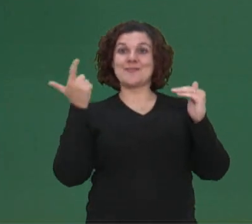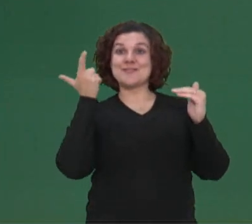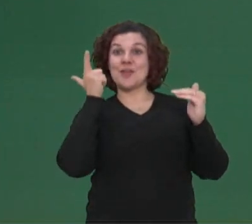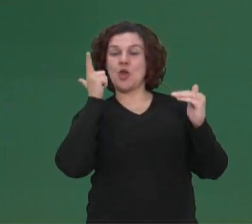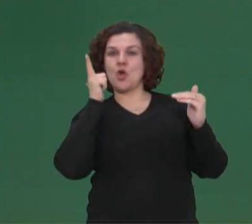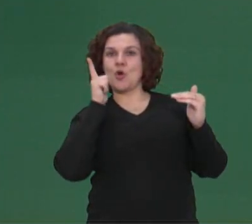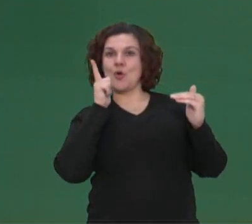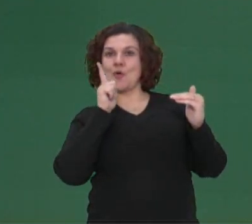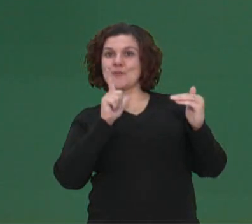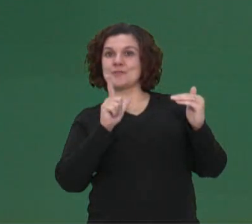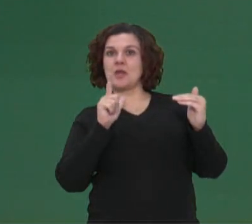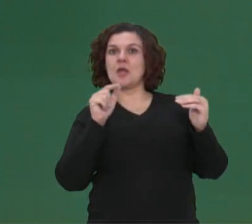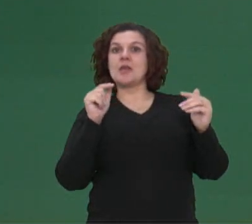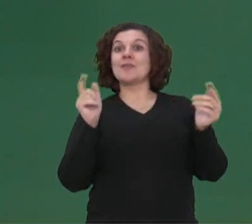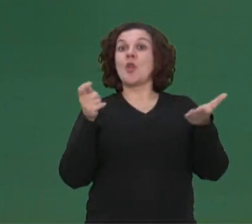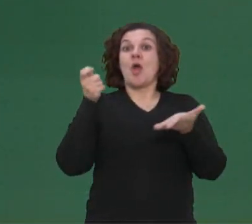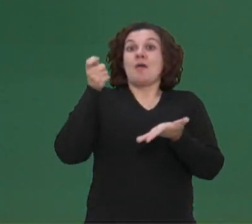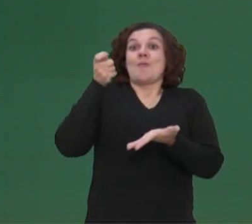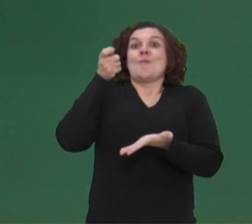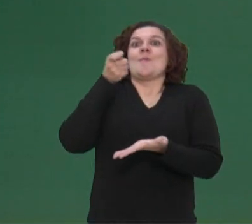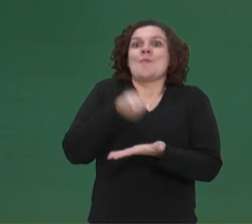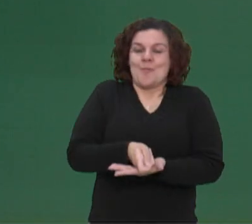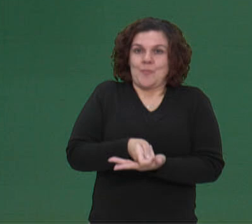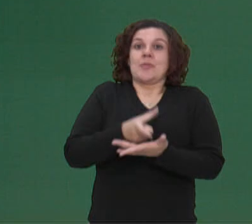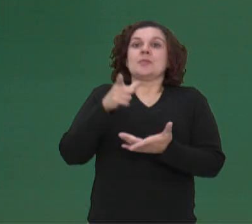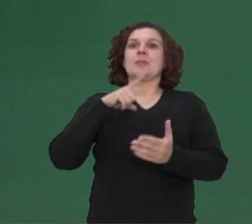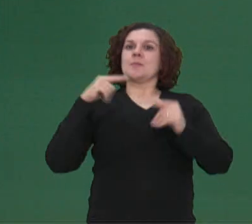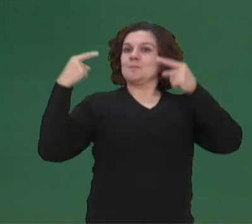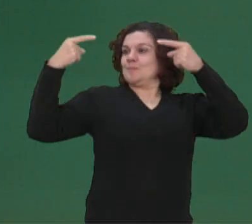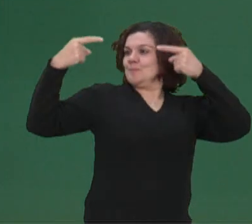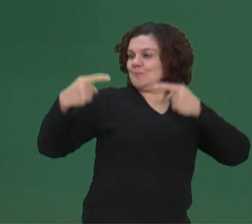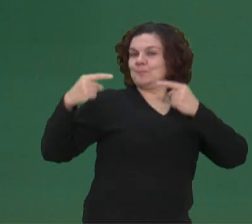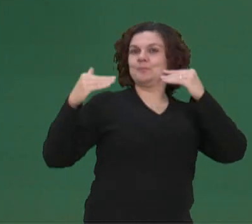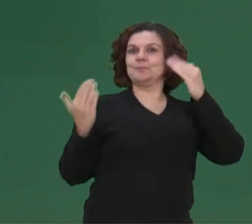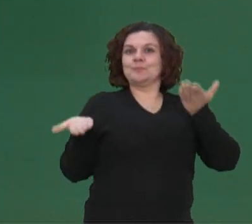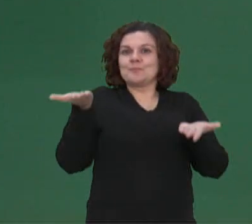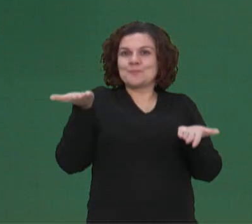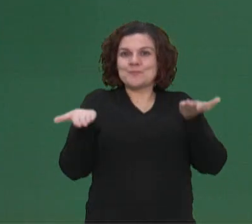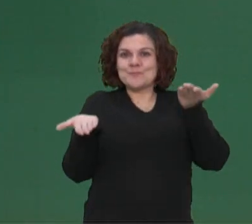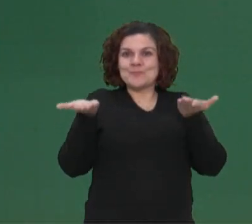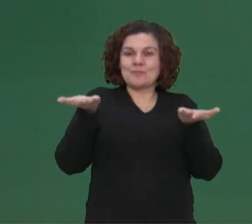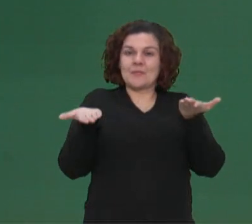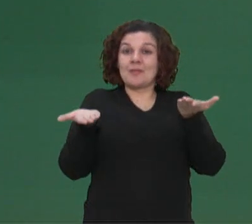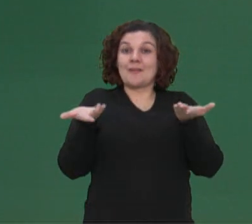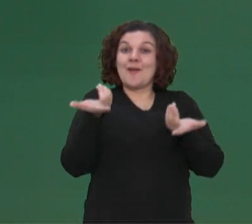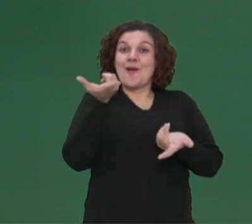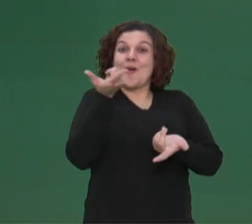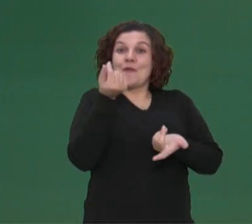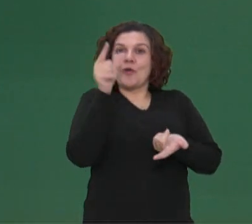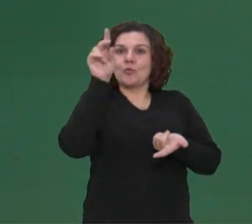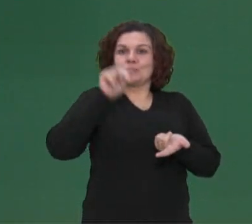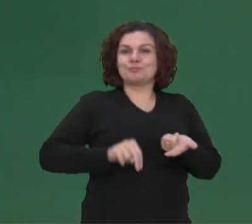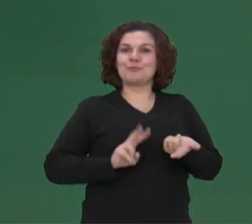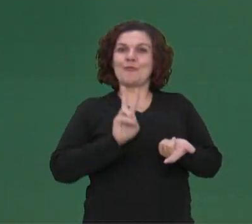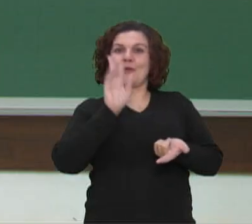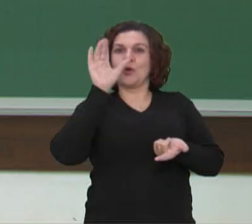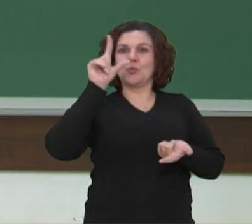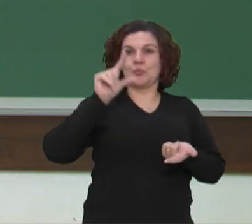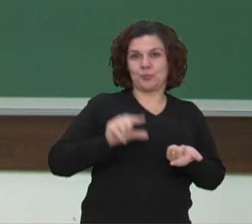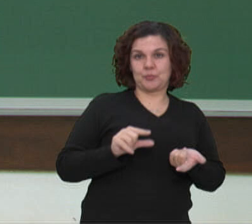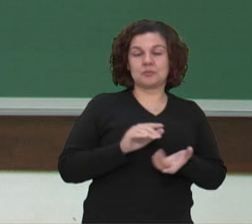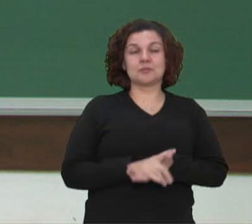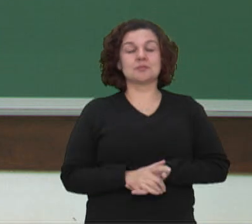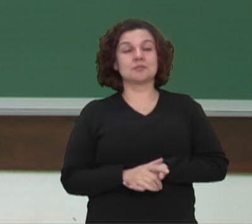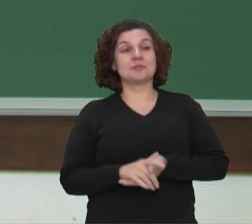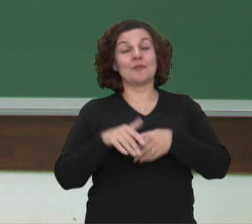petróleo não é estipulado, existe uma competitividade muito grande. E com isso, o valor vai caindo. É por isso que eu